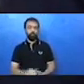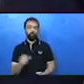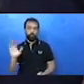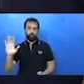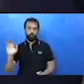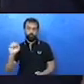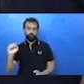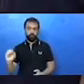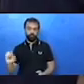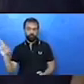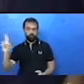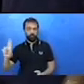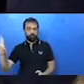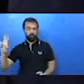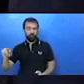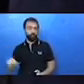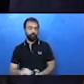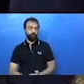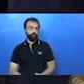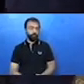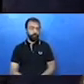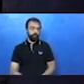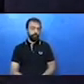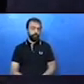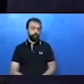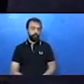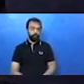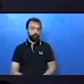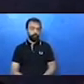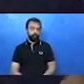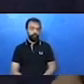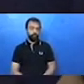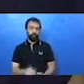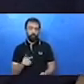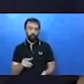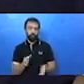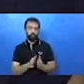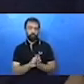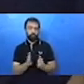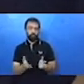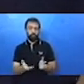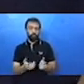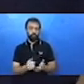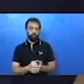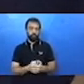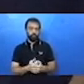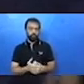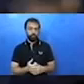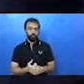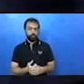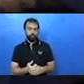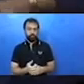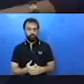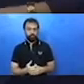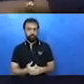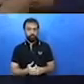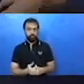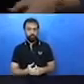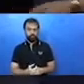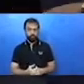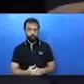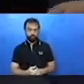da próxima página, no seu caderno pautado, quer dizer, no caderno com